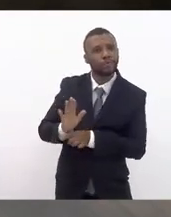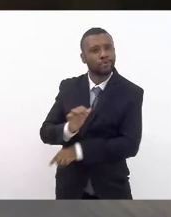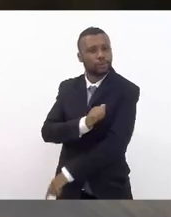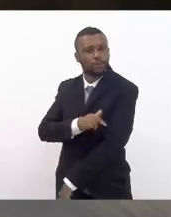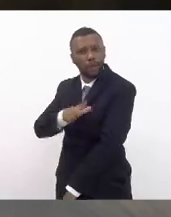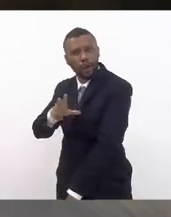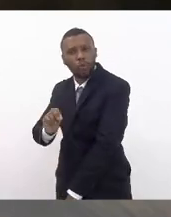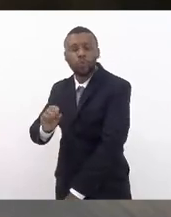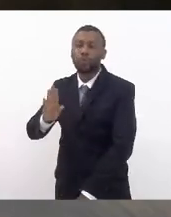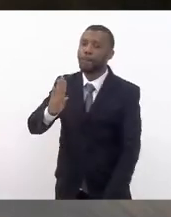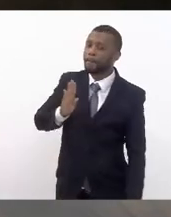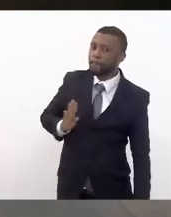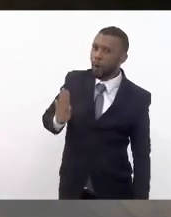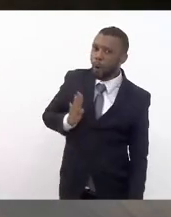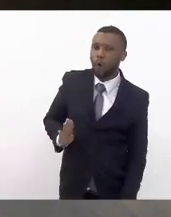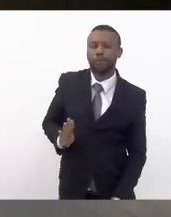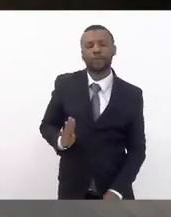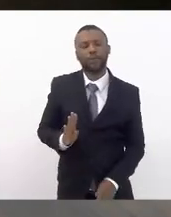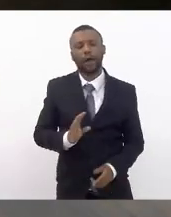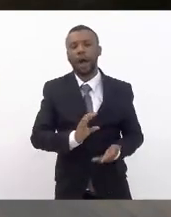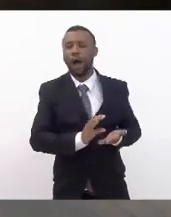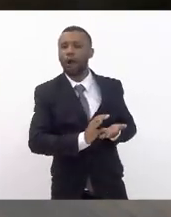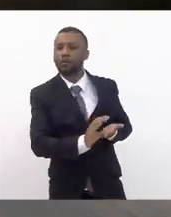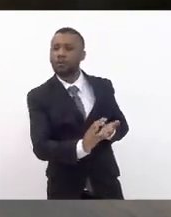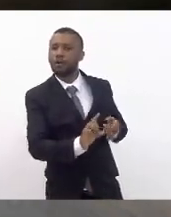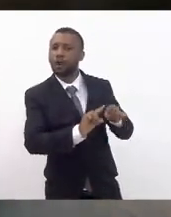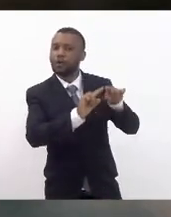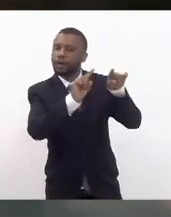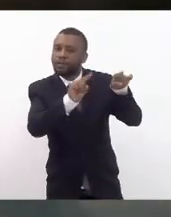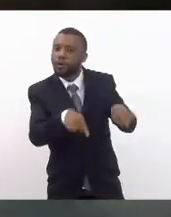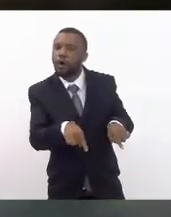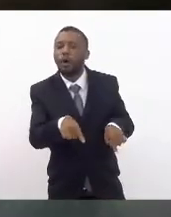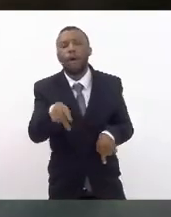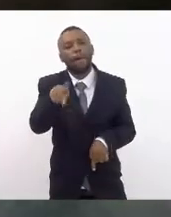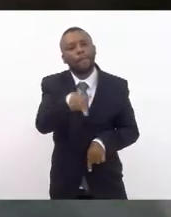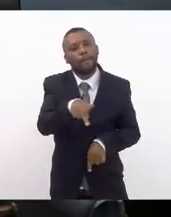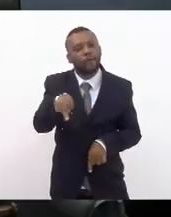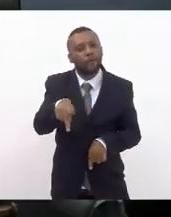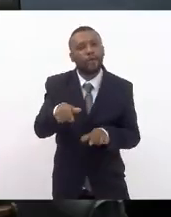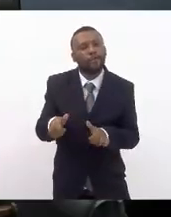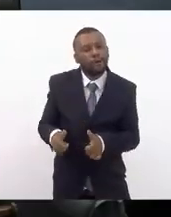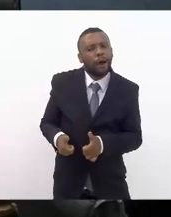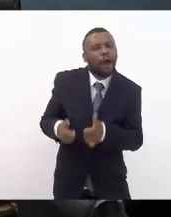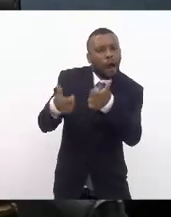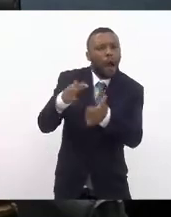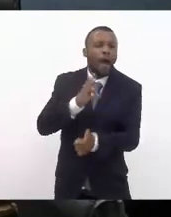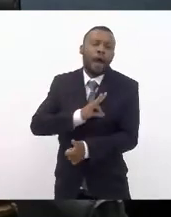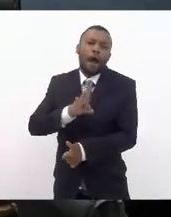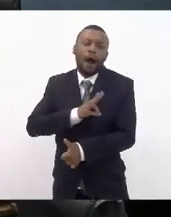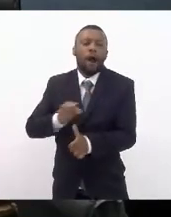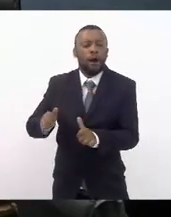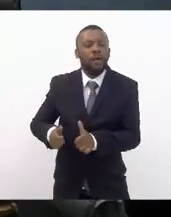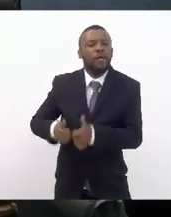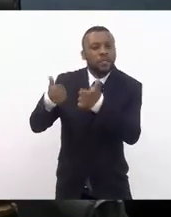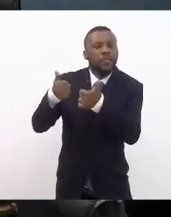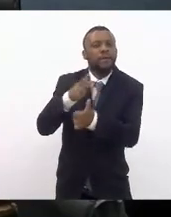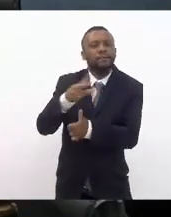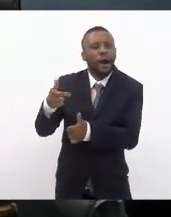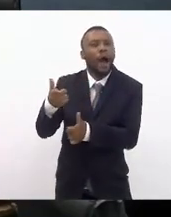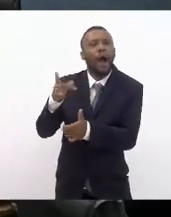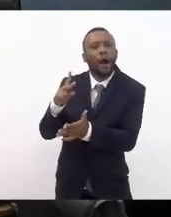benefícios, auxílios aos servidores, os professores melhores e mais bem remunerados, o que vai